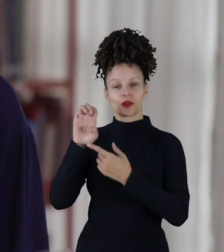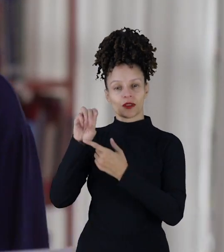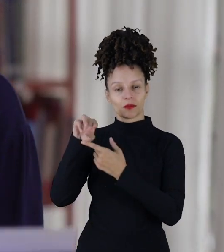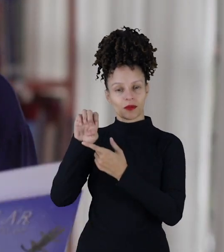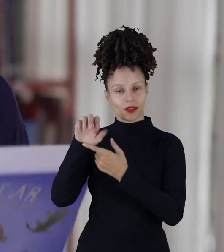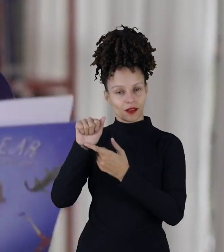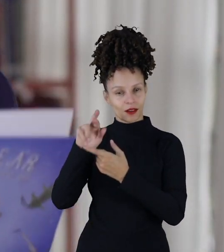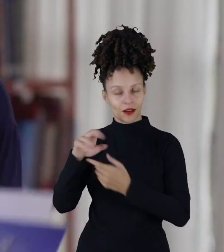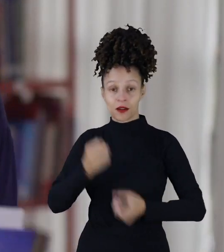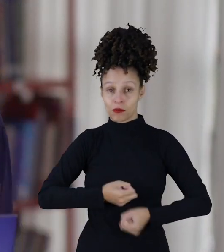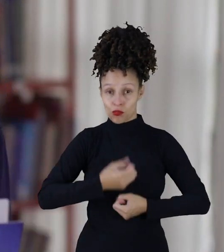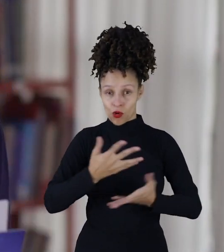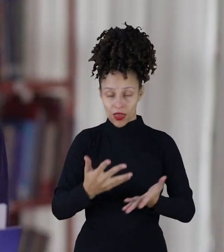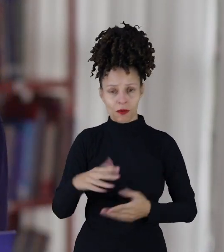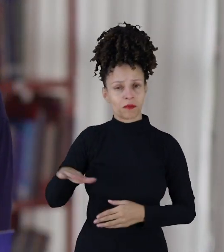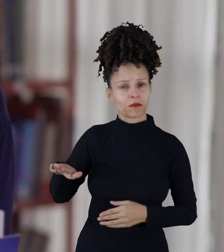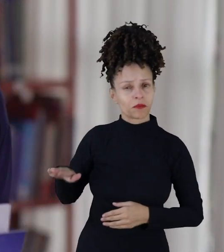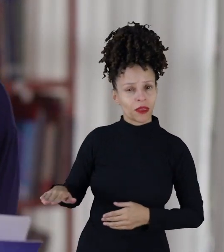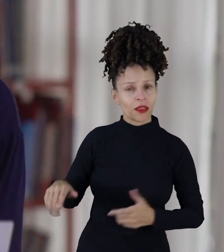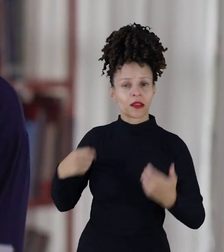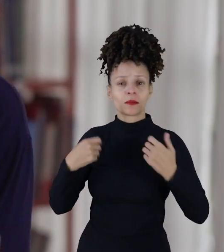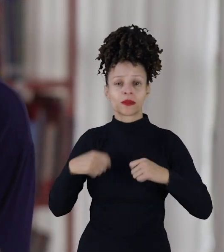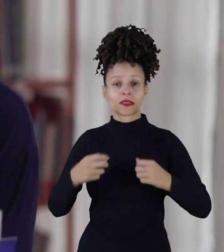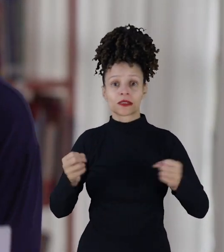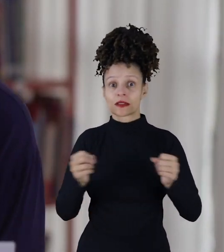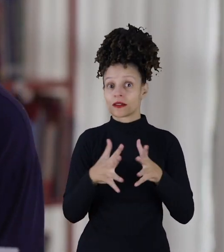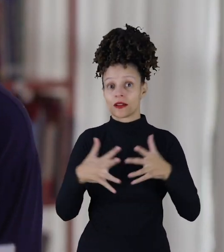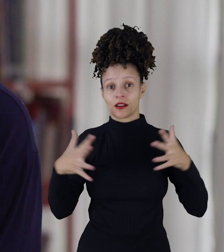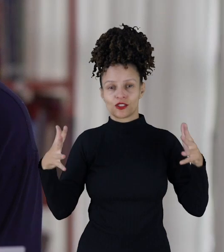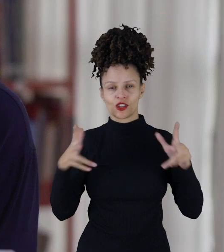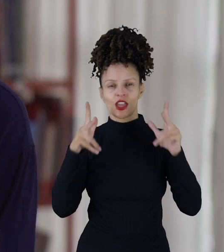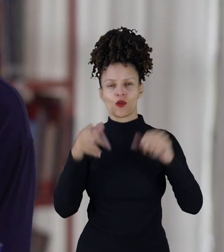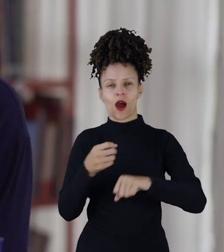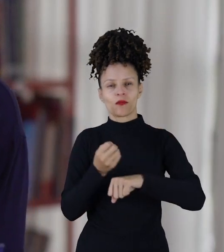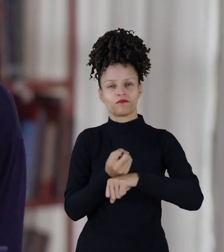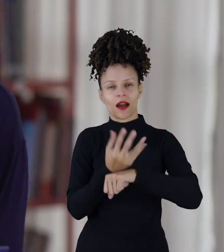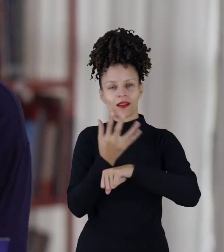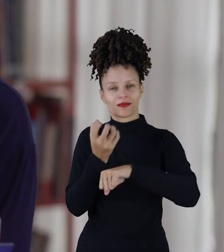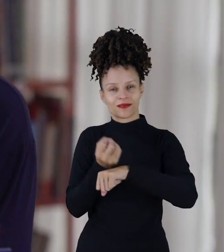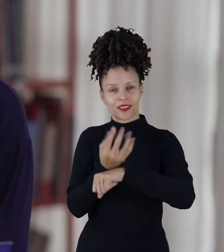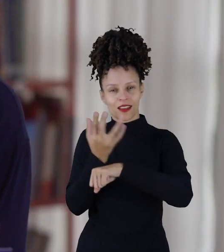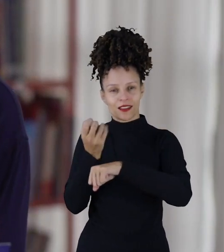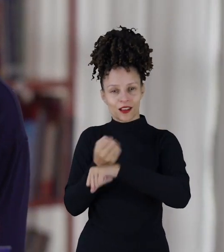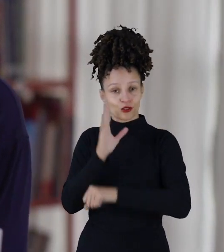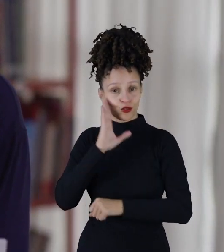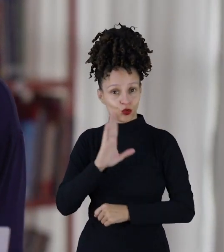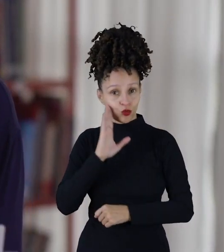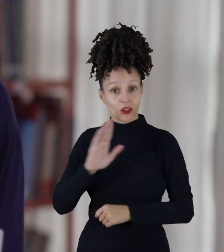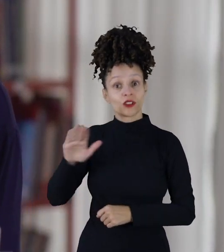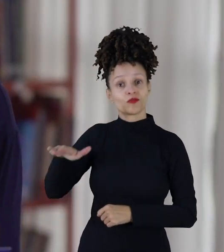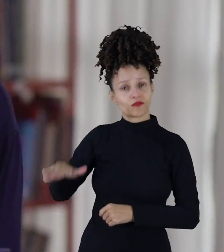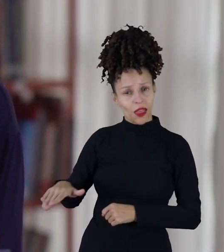Poemear. Poema para gente pequena tem que ser grandioso, igual a baleia azul.